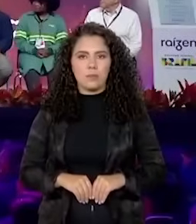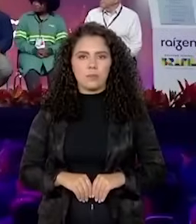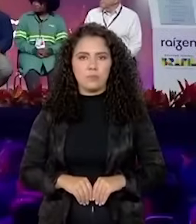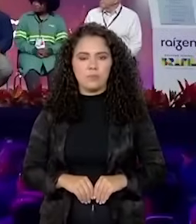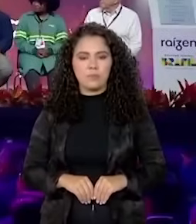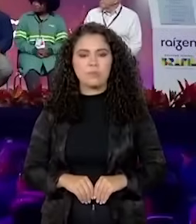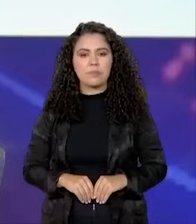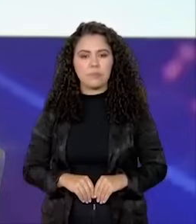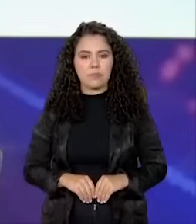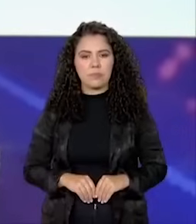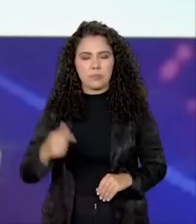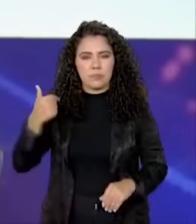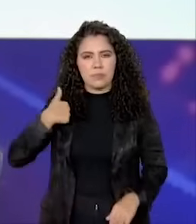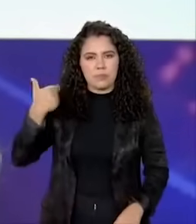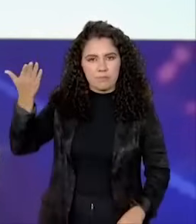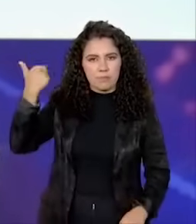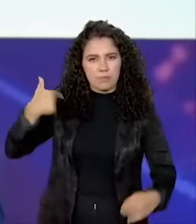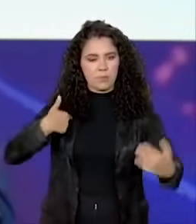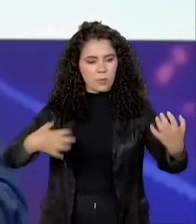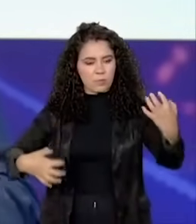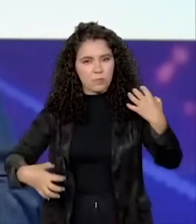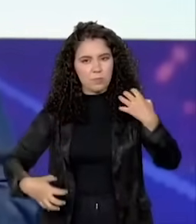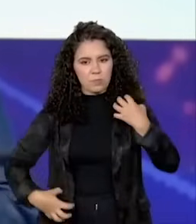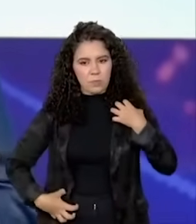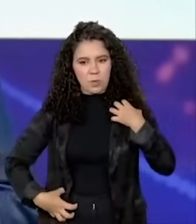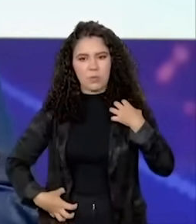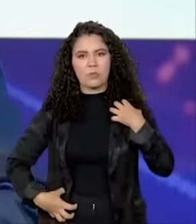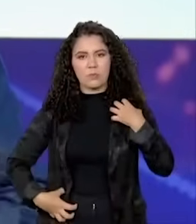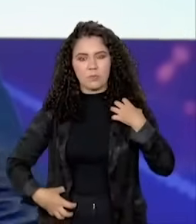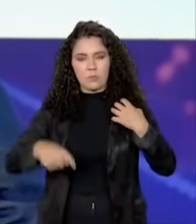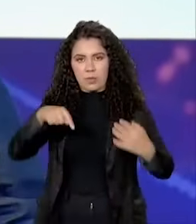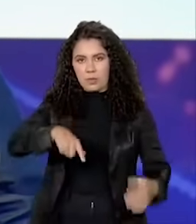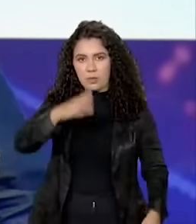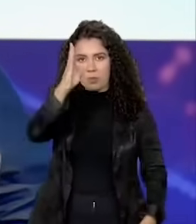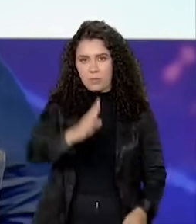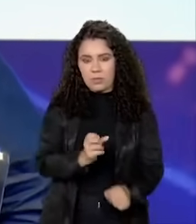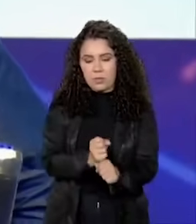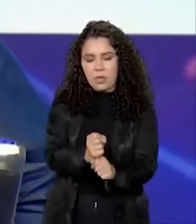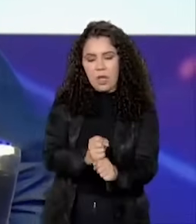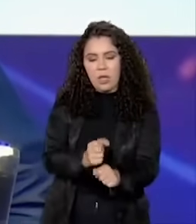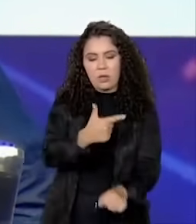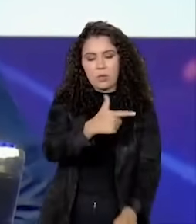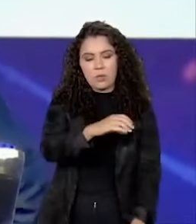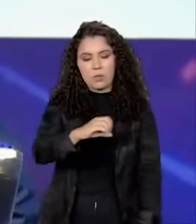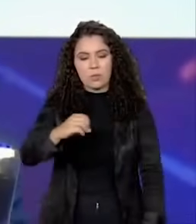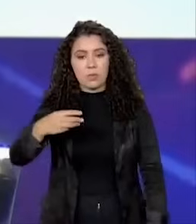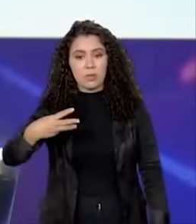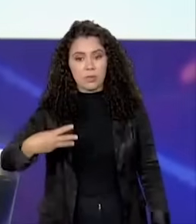eu tomei posse na presidência da República, em 2003,